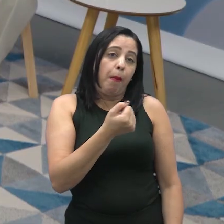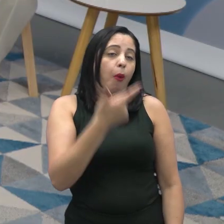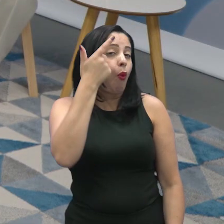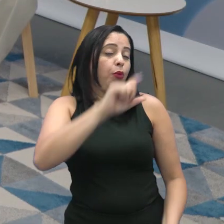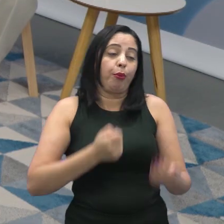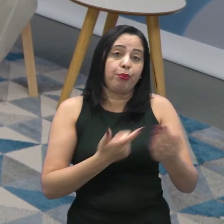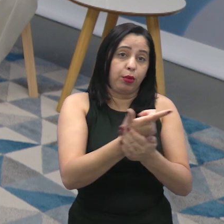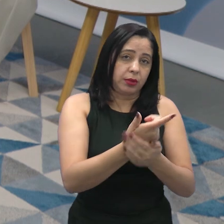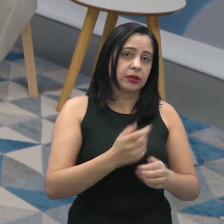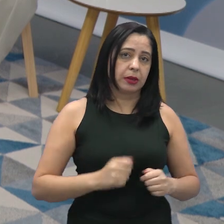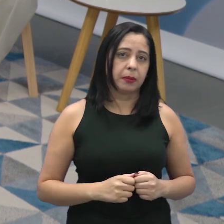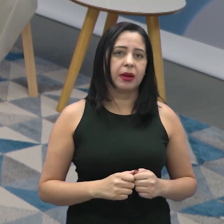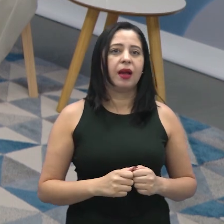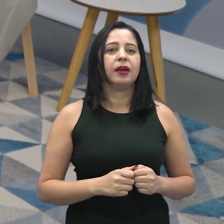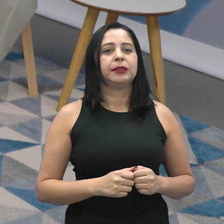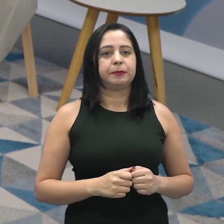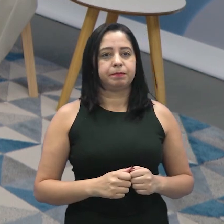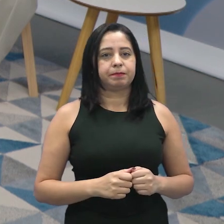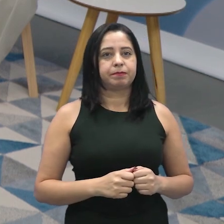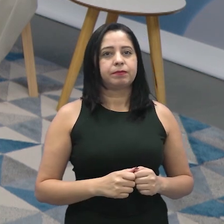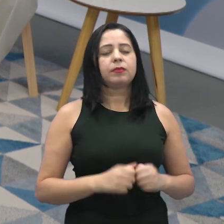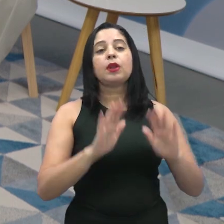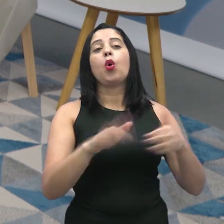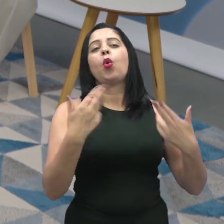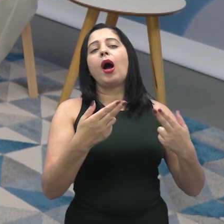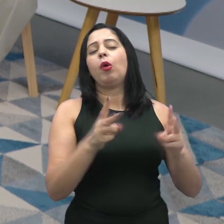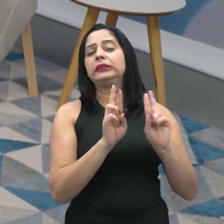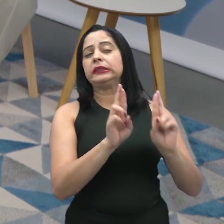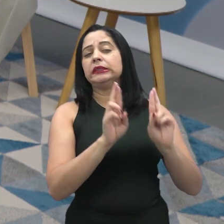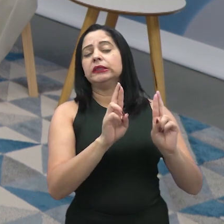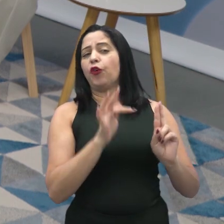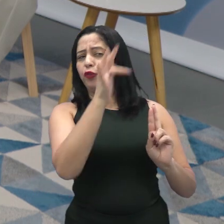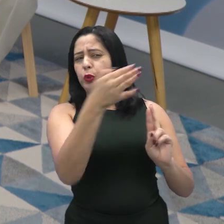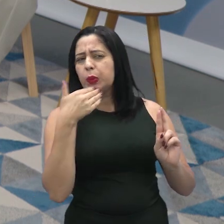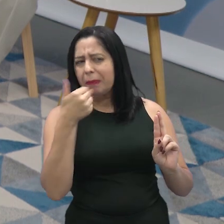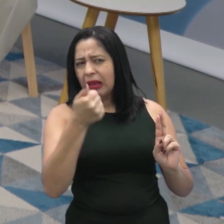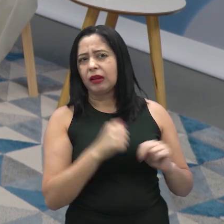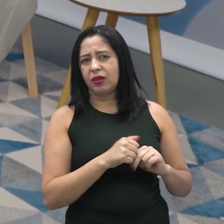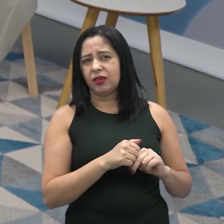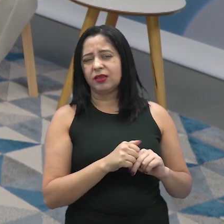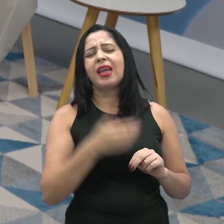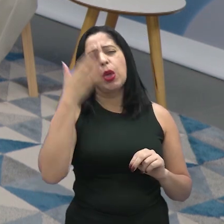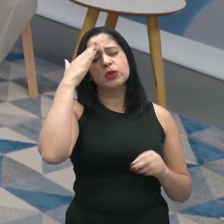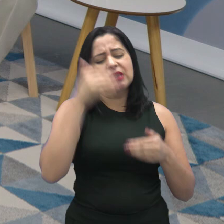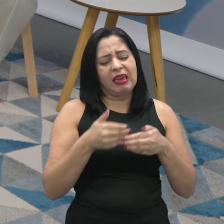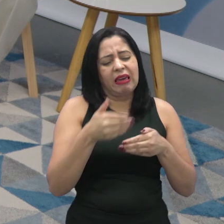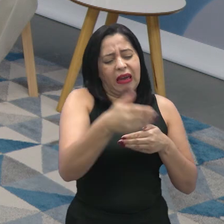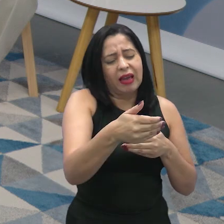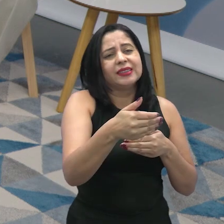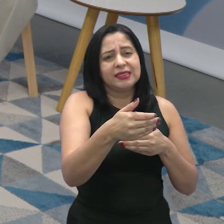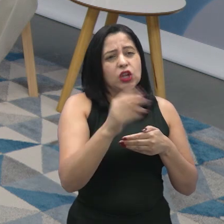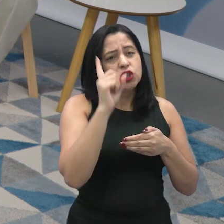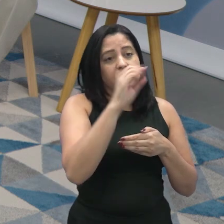revisto. Rapidamente, perspectivas de melhora, né? A gente sabe que muitas vezes a curto prazo é difícil precisar,